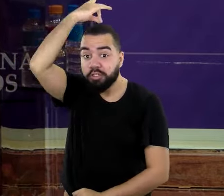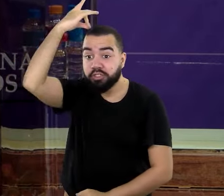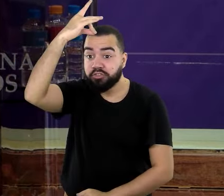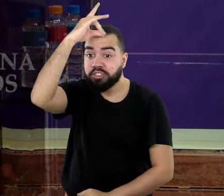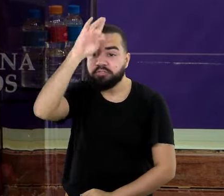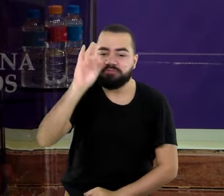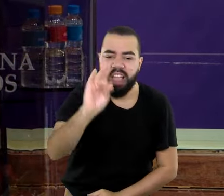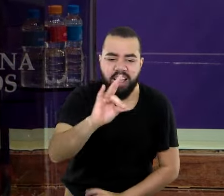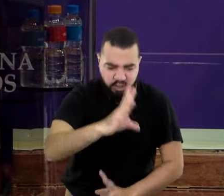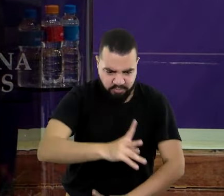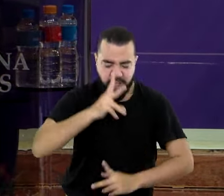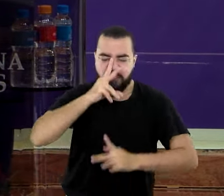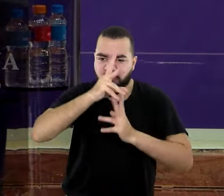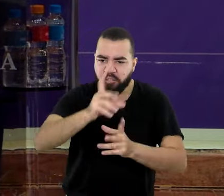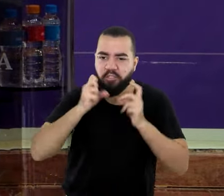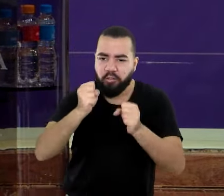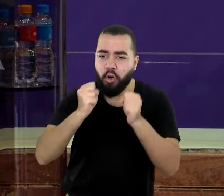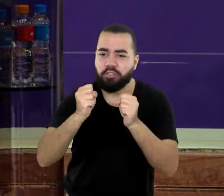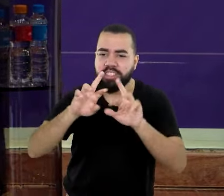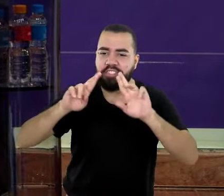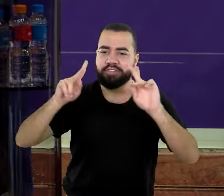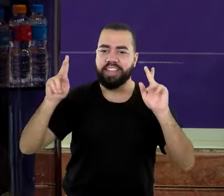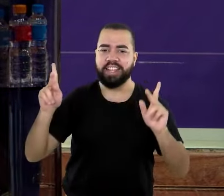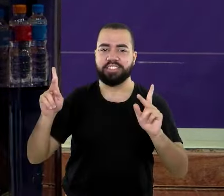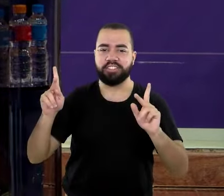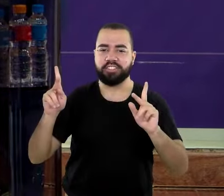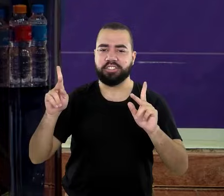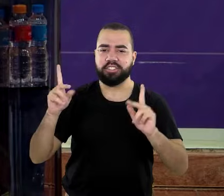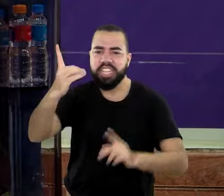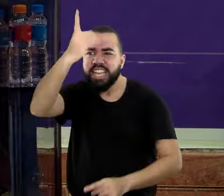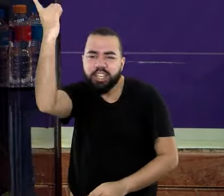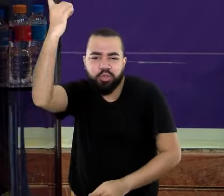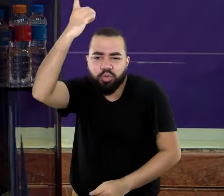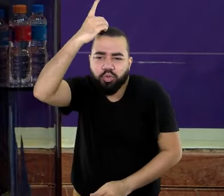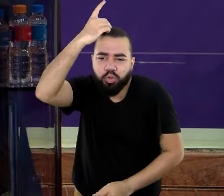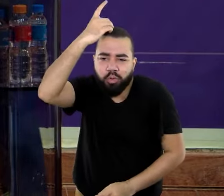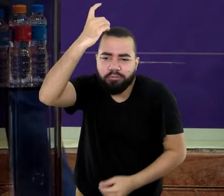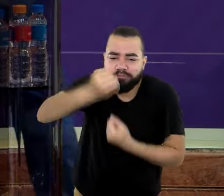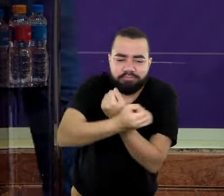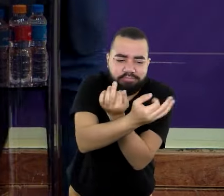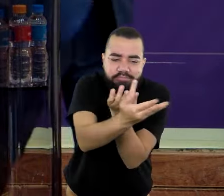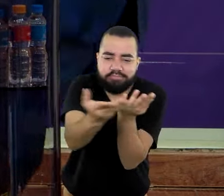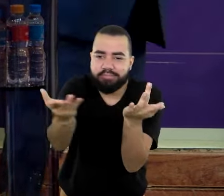Ele dá uma nova força. Ele dá dons espirituais.